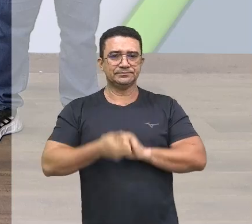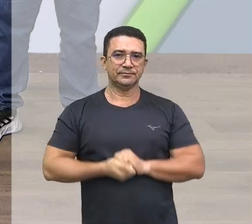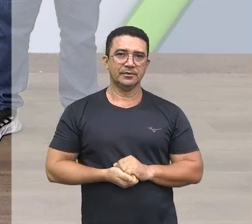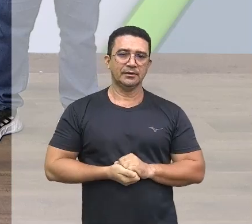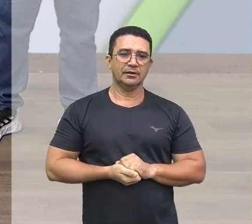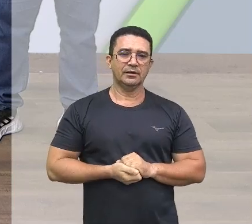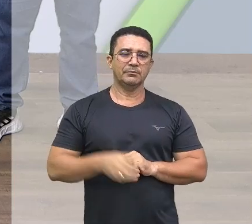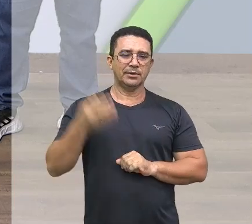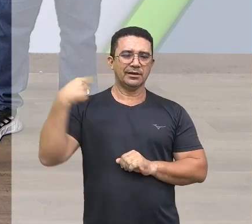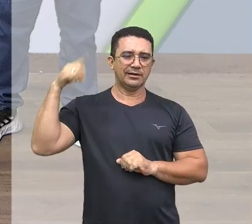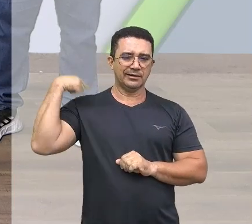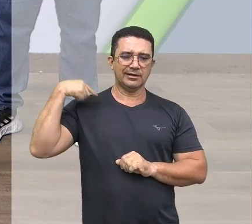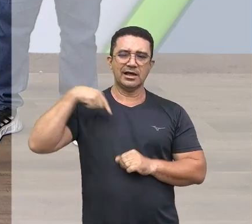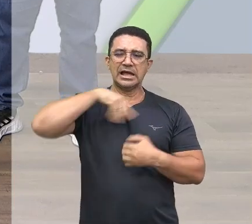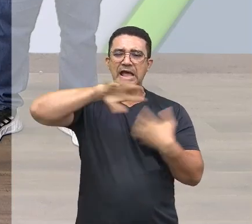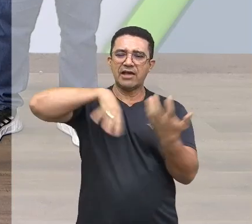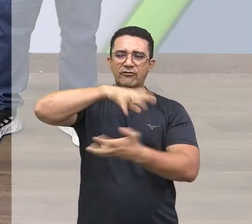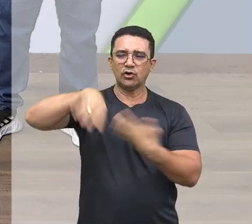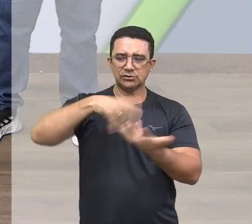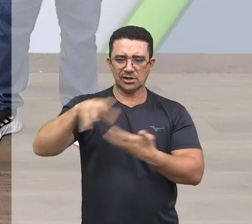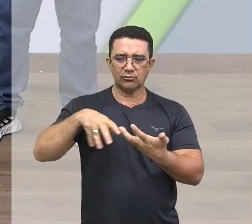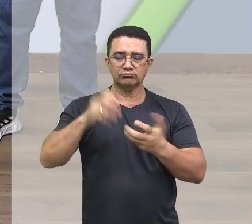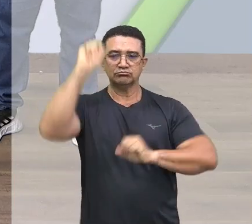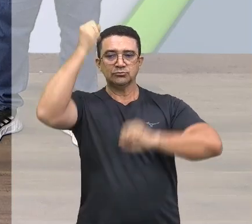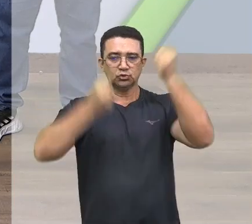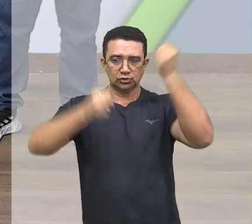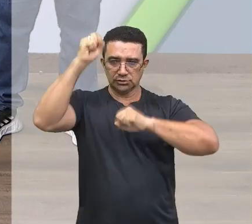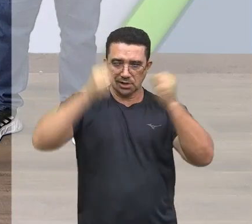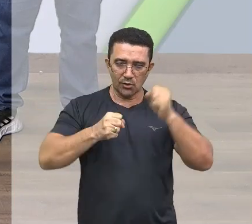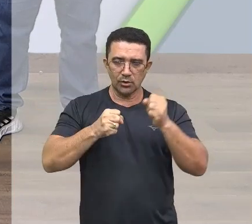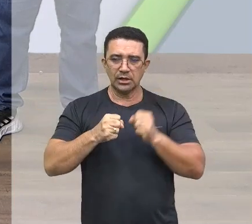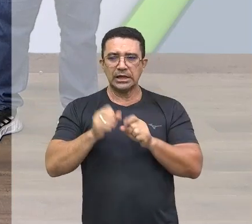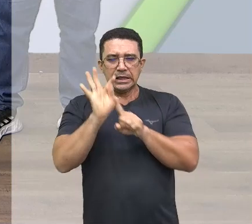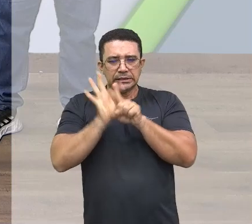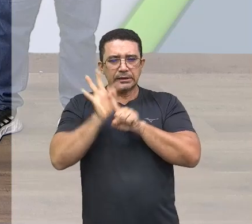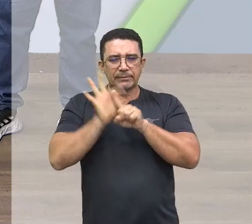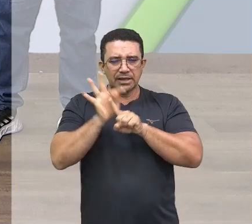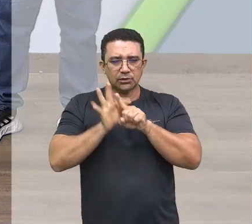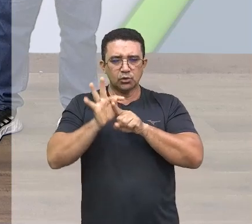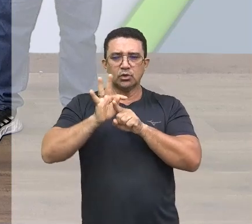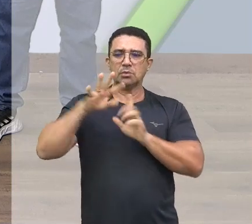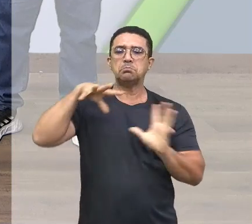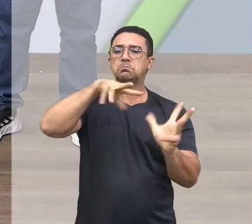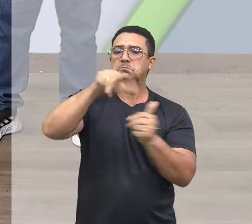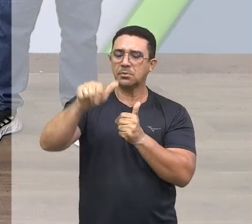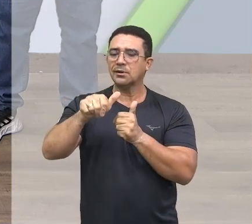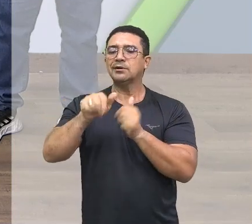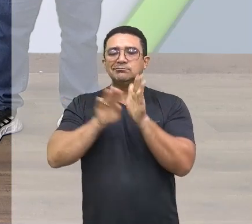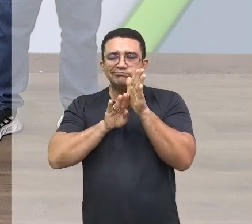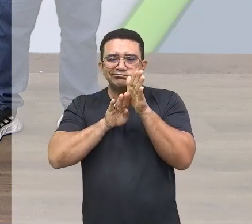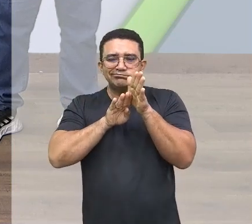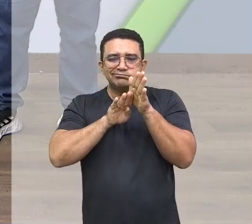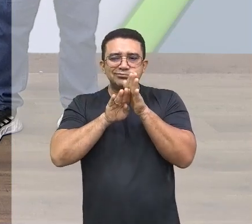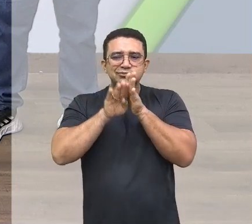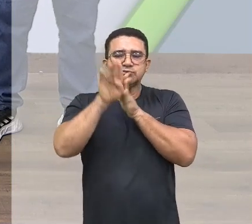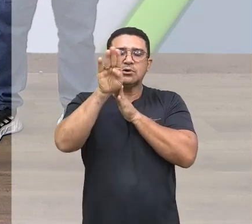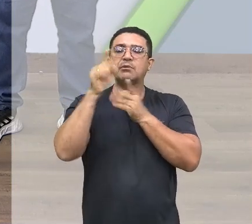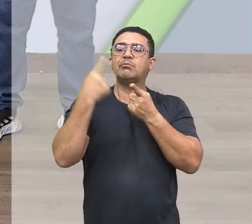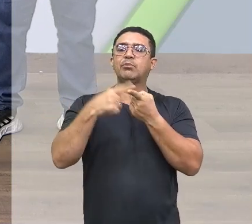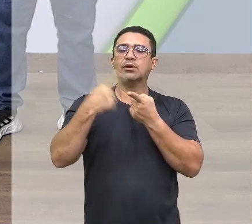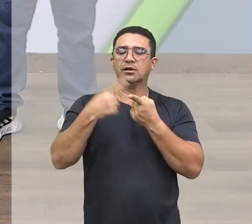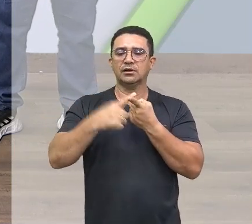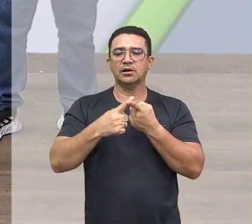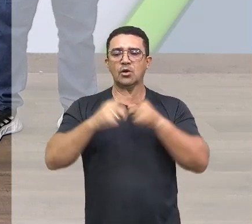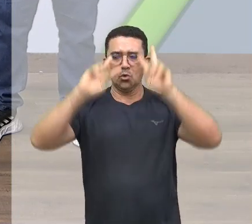desde a Revolução Industrial, a temperatura média do planeta ela tem aumentado. Por quê? Porque a atividade